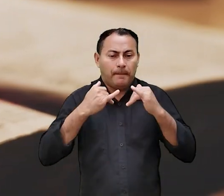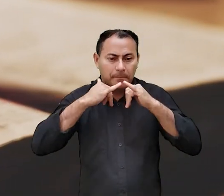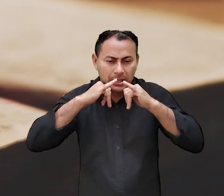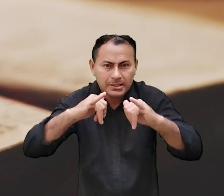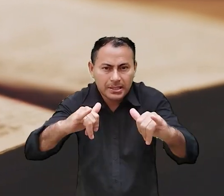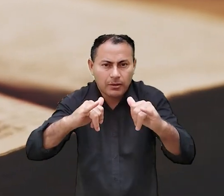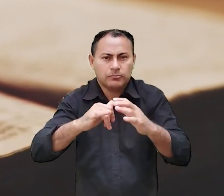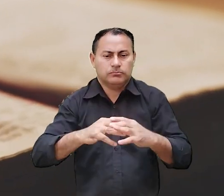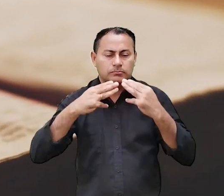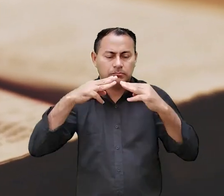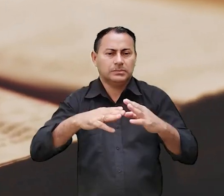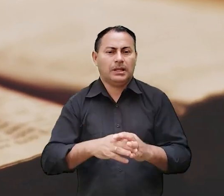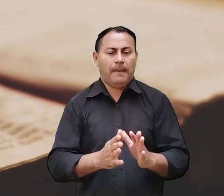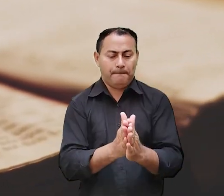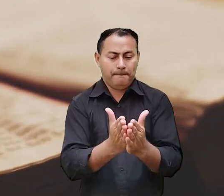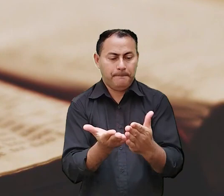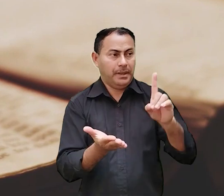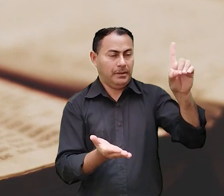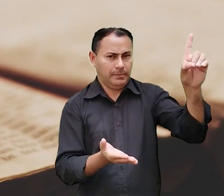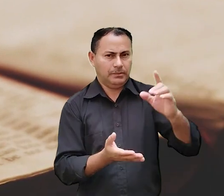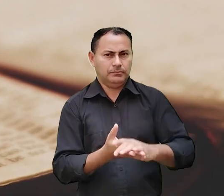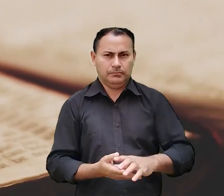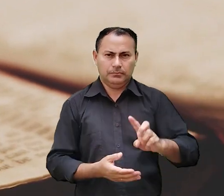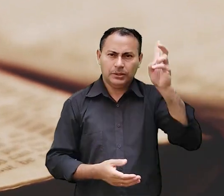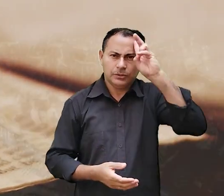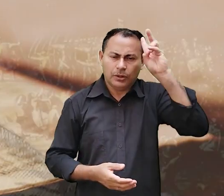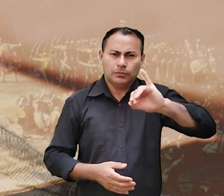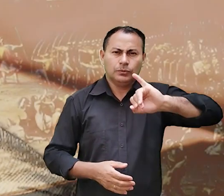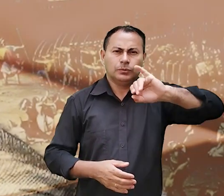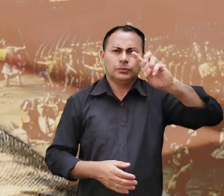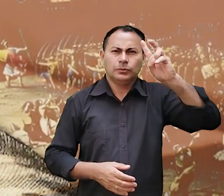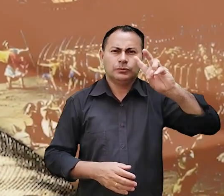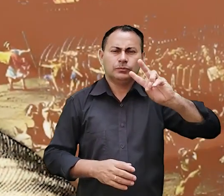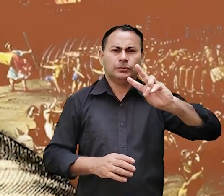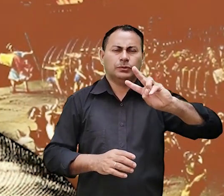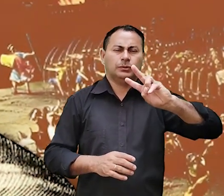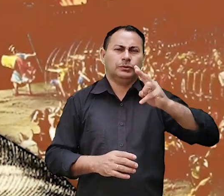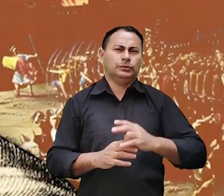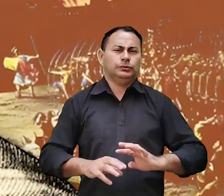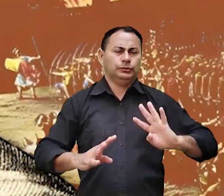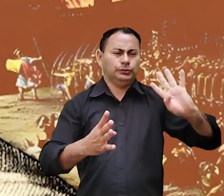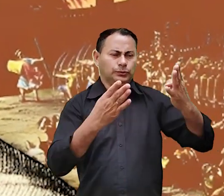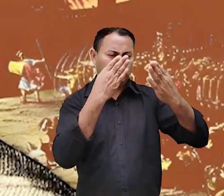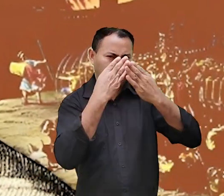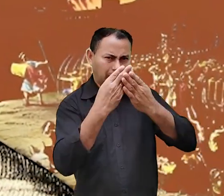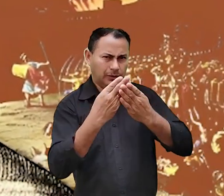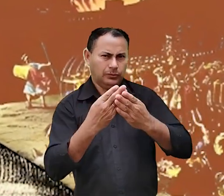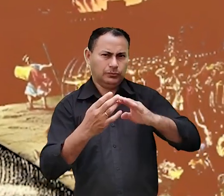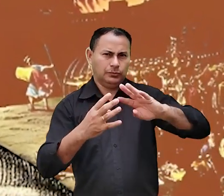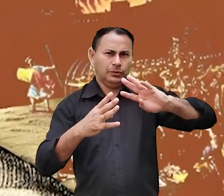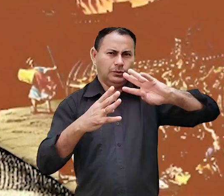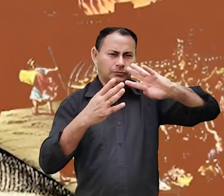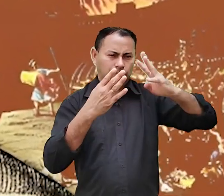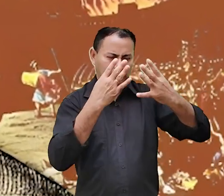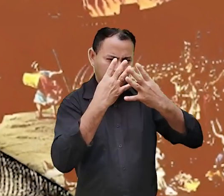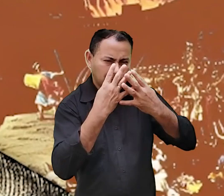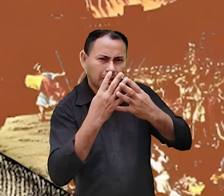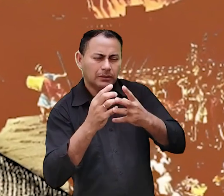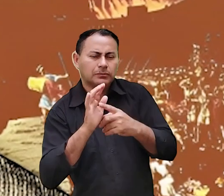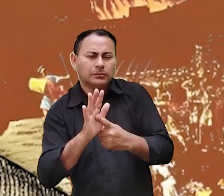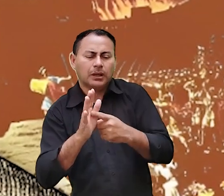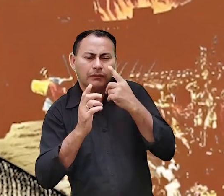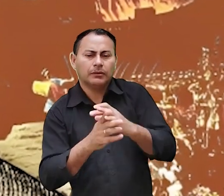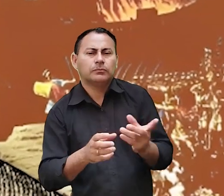do Profético na Bíblia o historiador judeu Josef nos D alguns detalhes